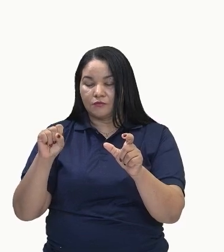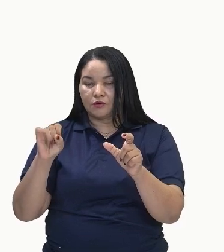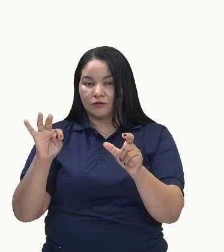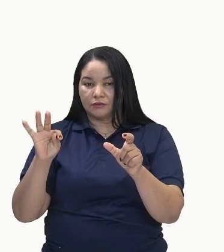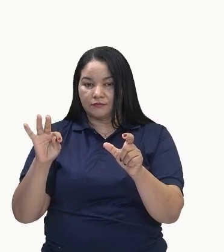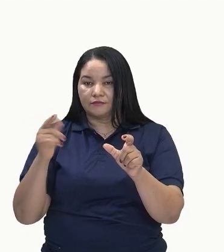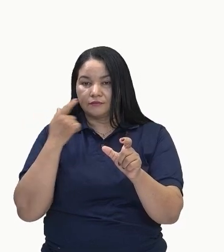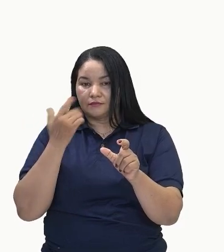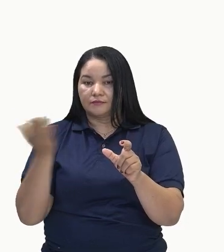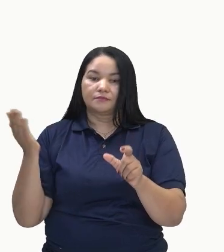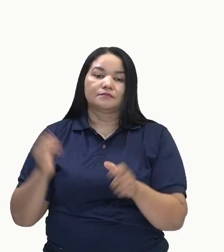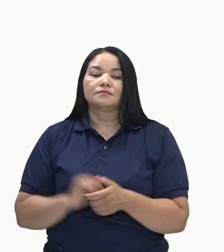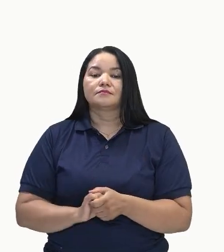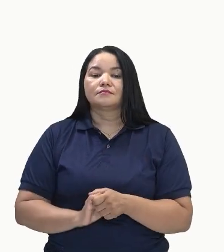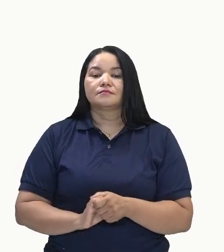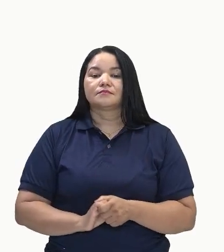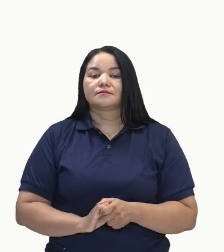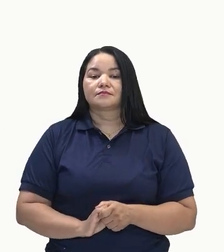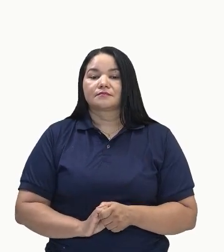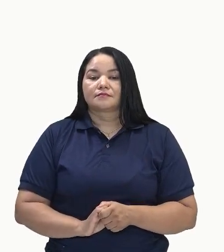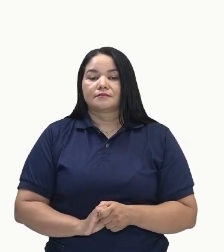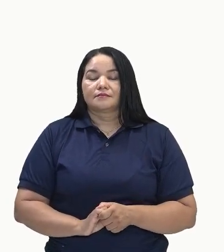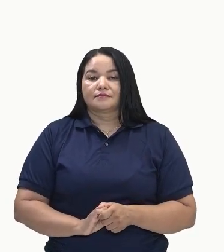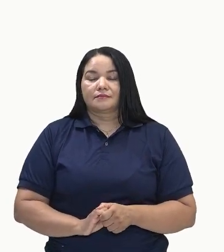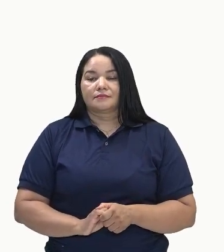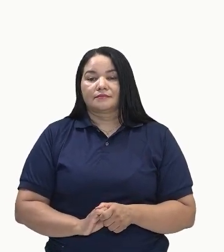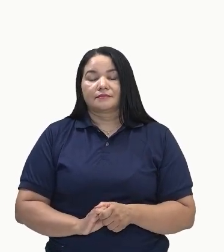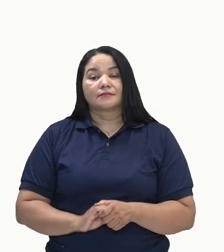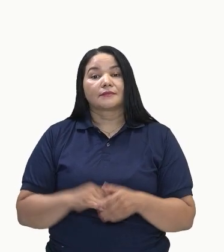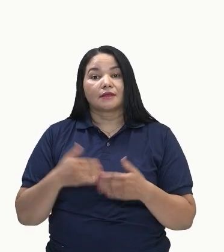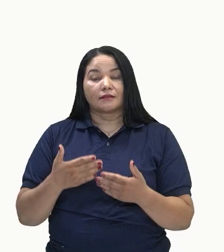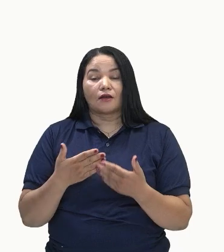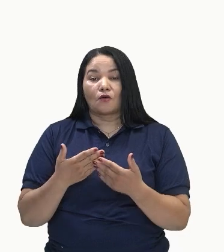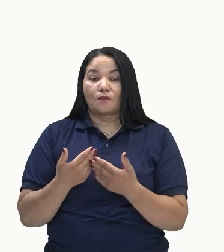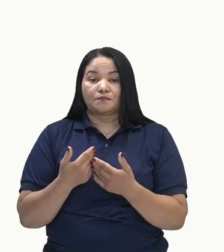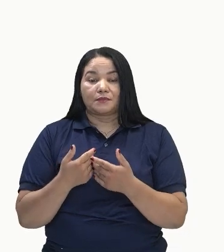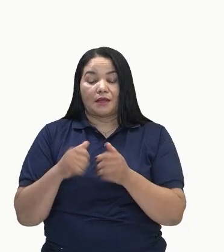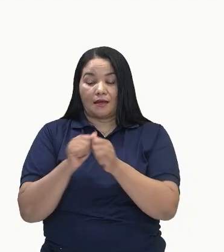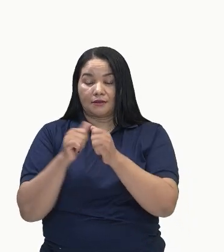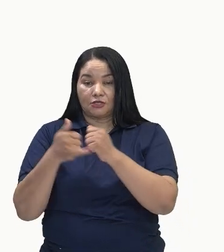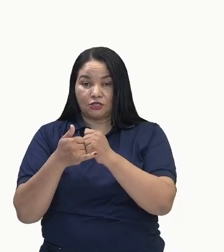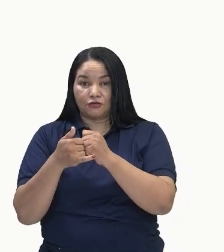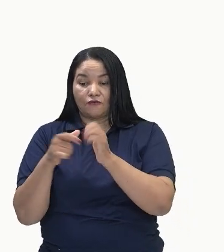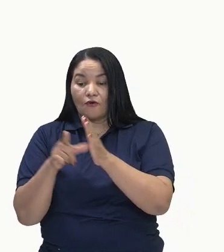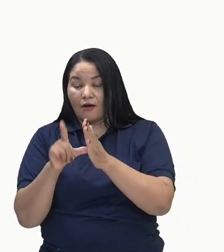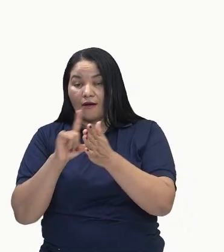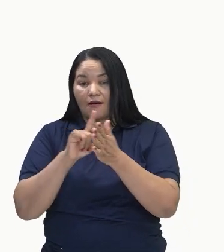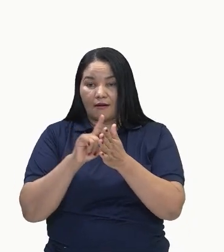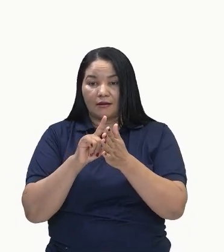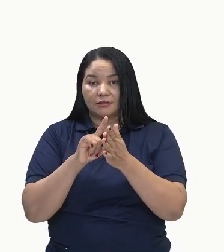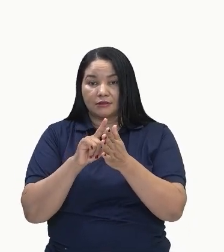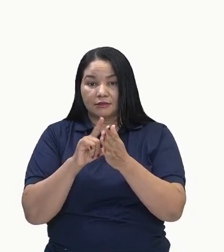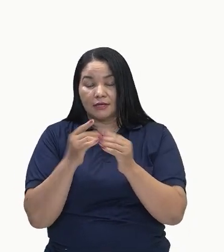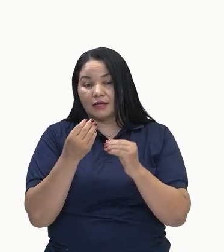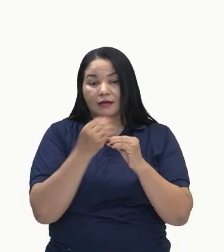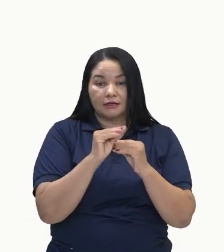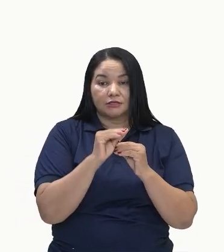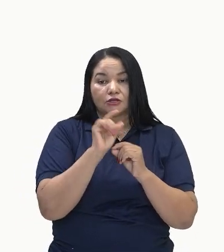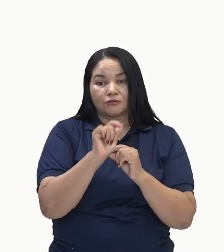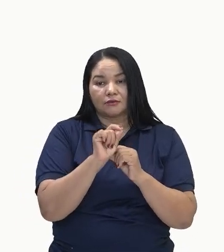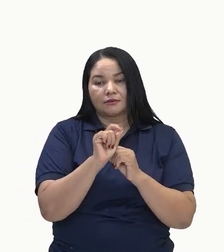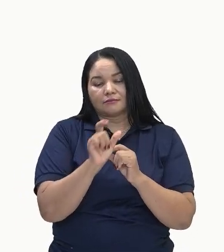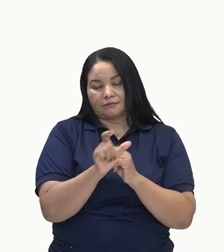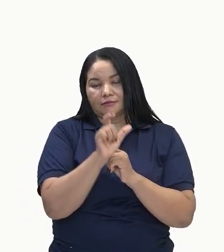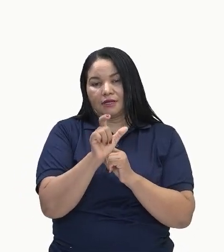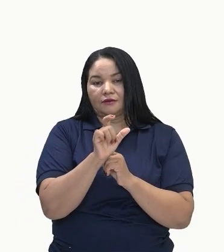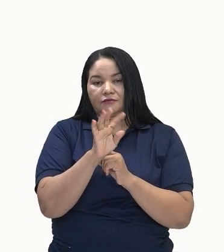the adjective. Então, antes do adjetivo, eu vou acrescentar a expressão, né, the most,